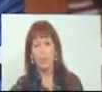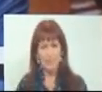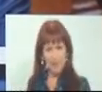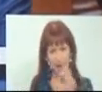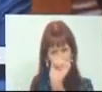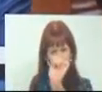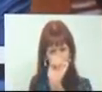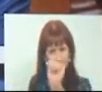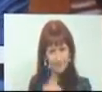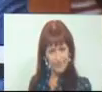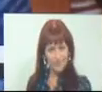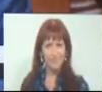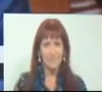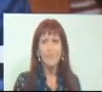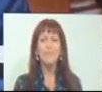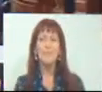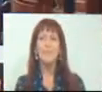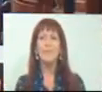passado.